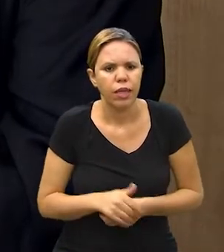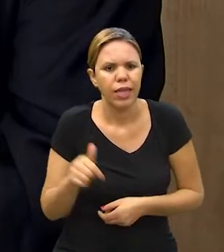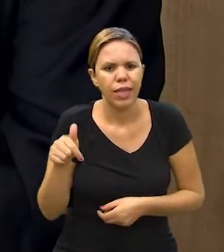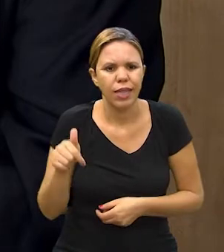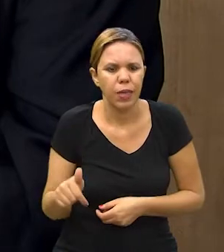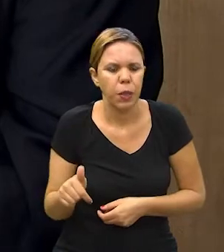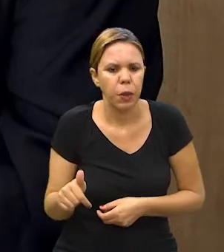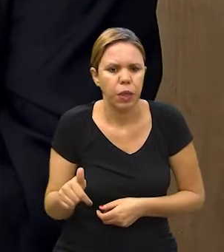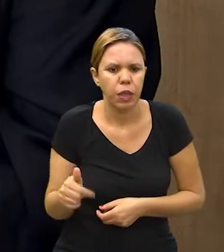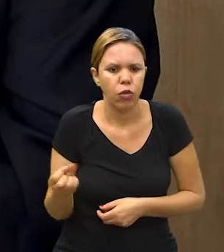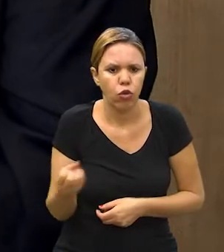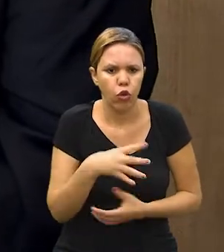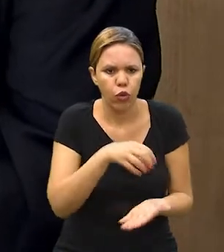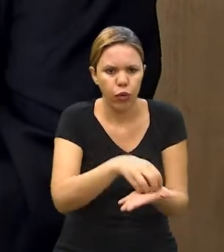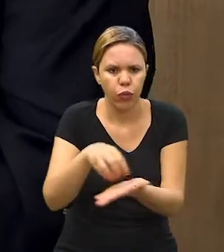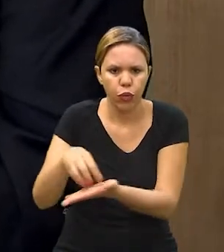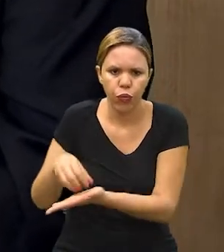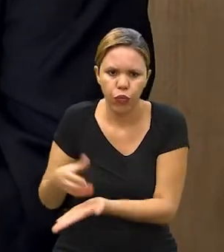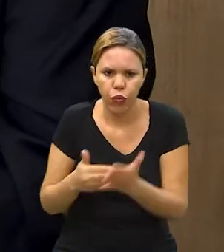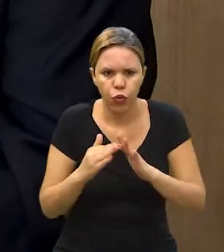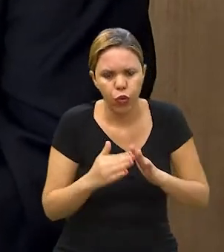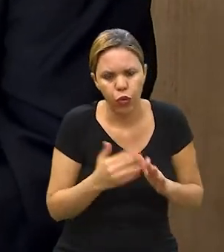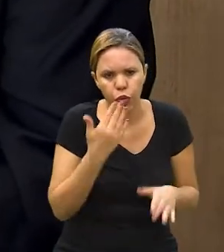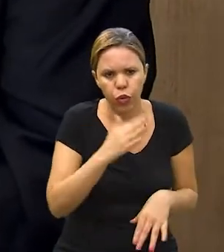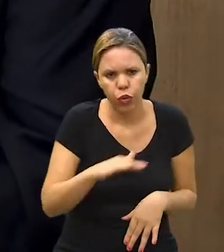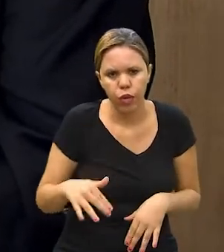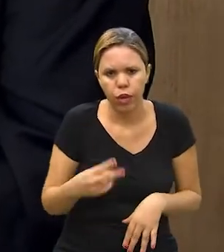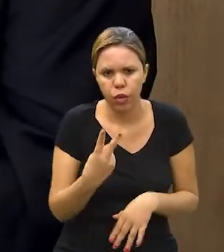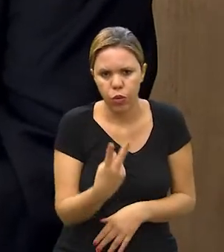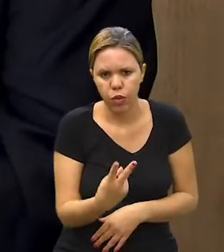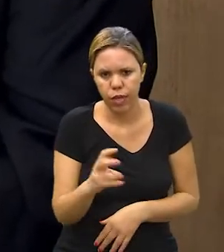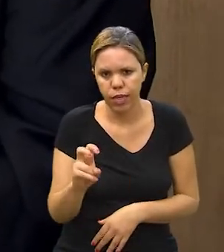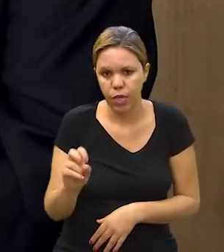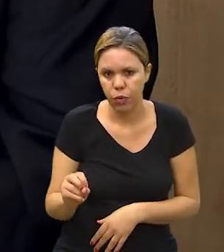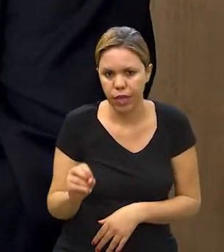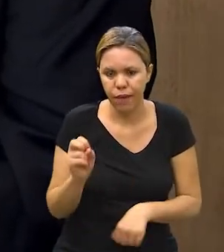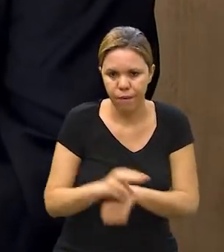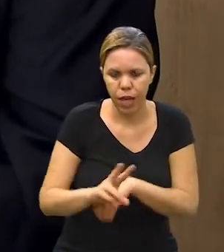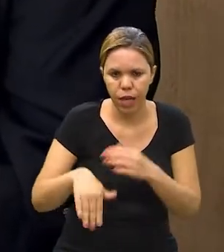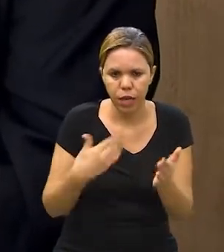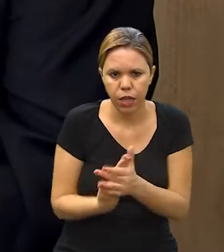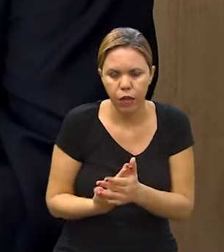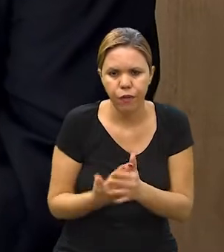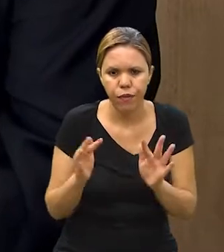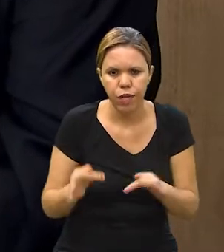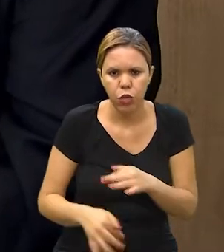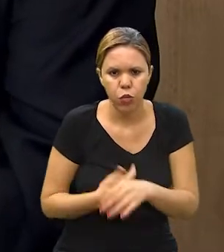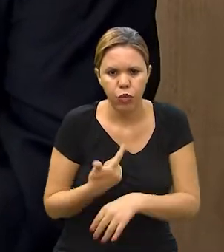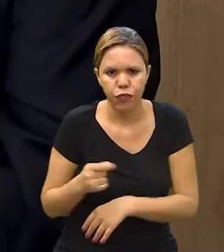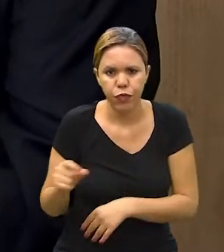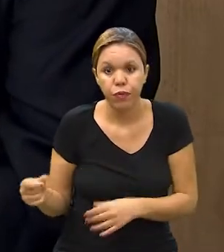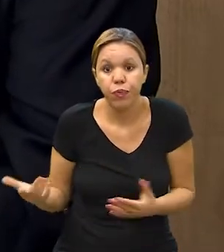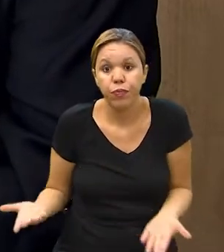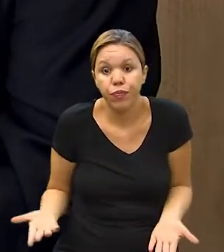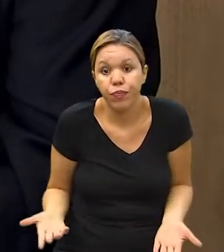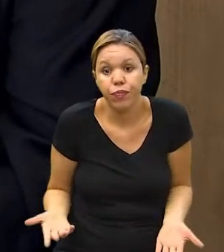7 novas unidades, que seriam aí de 250 vagas até o fim de 2020.